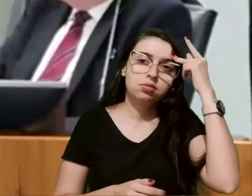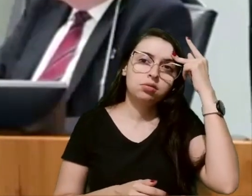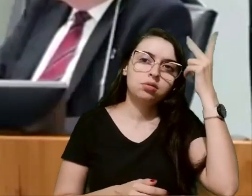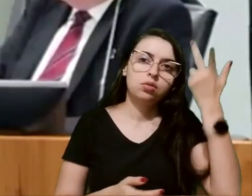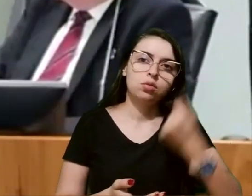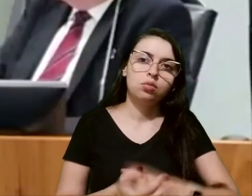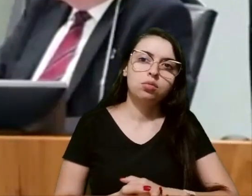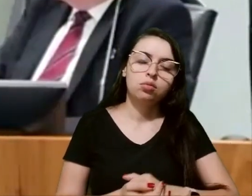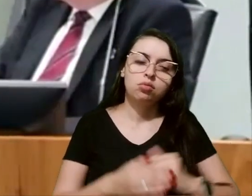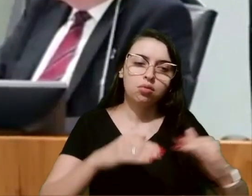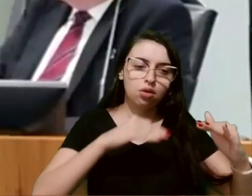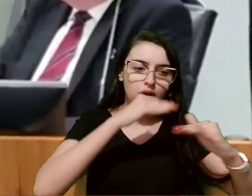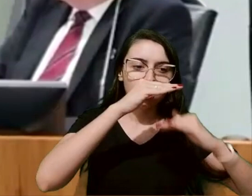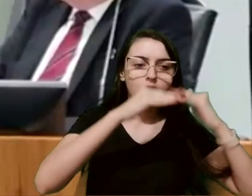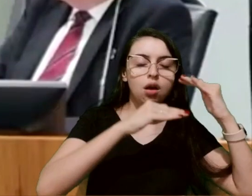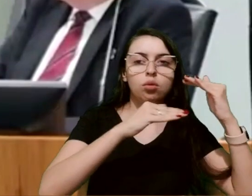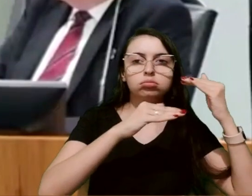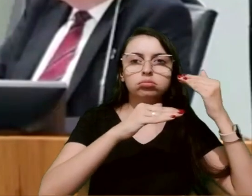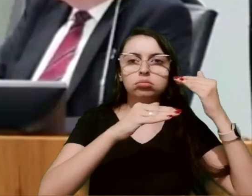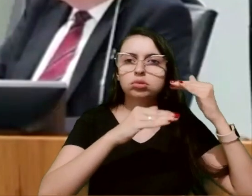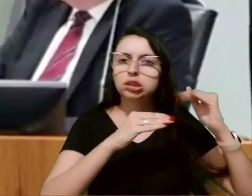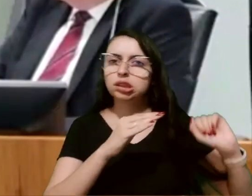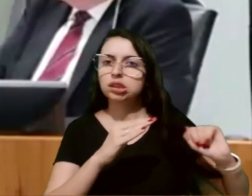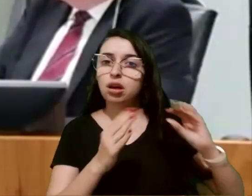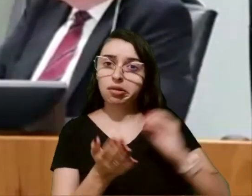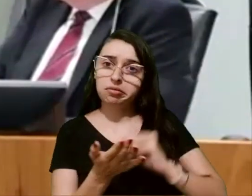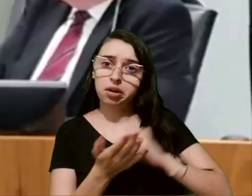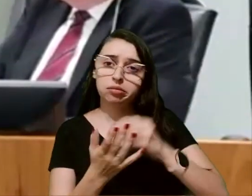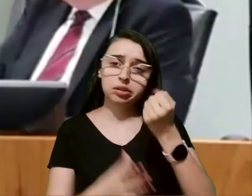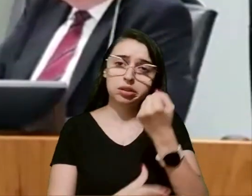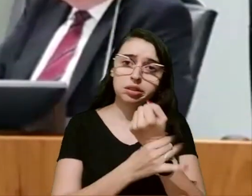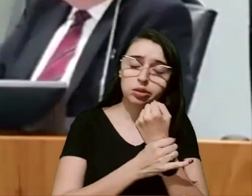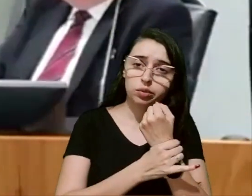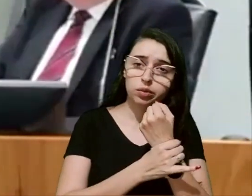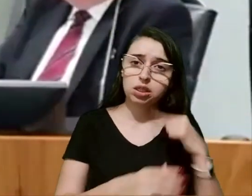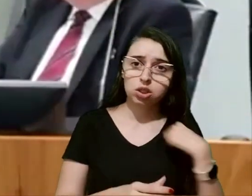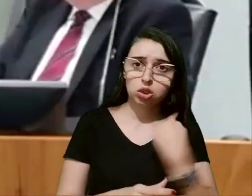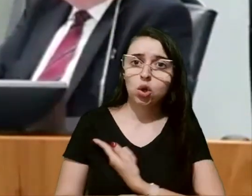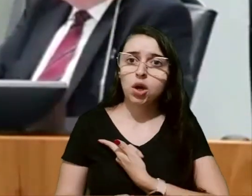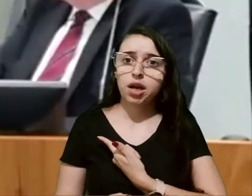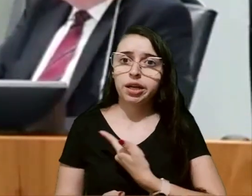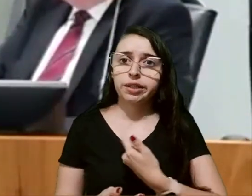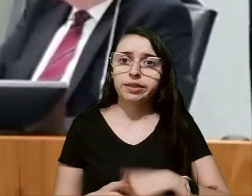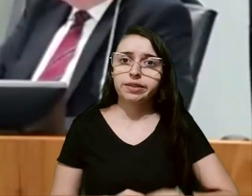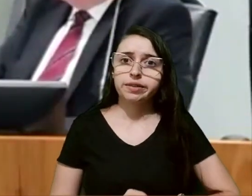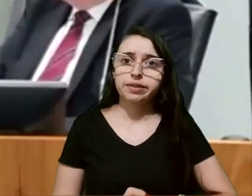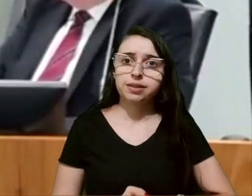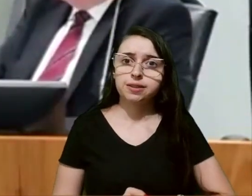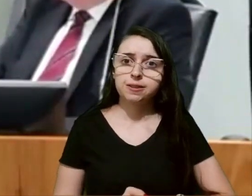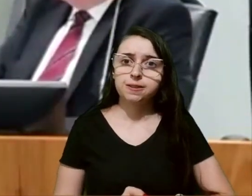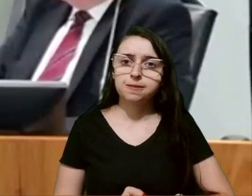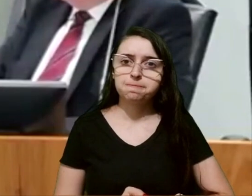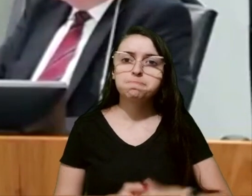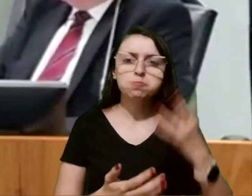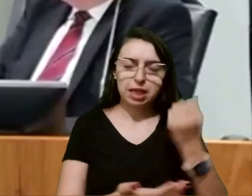não, né, o grau de humanização e o grau de insegurança que nós estamos dispostos